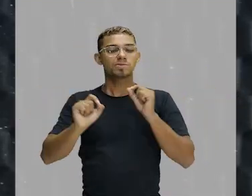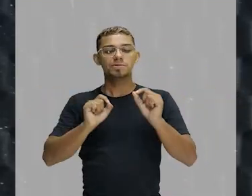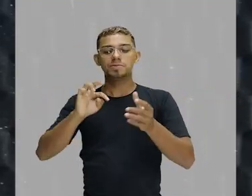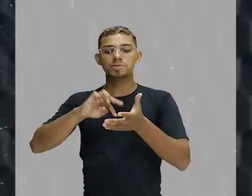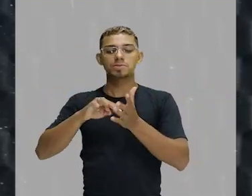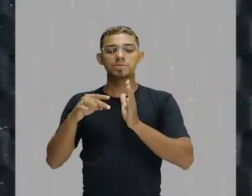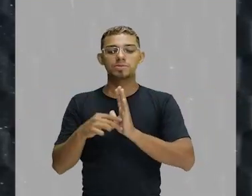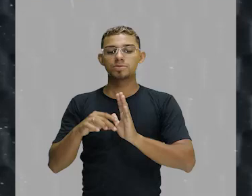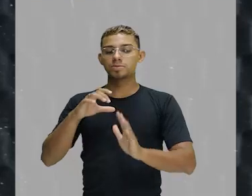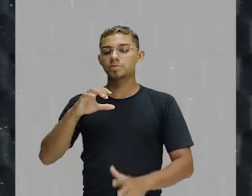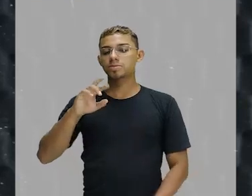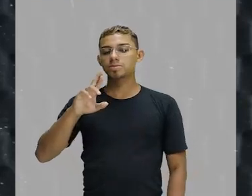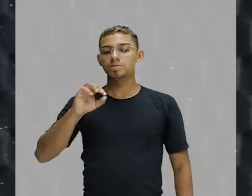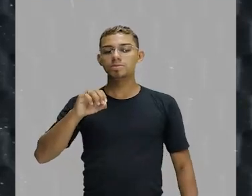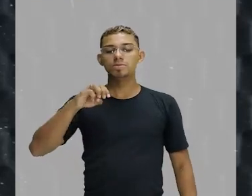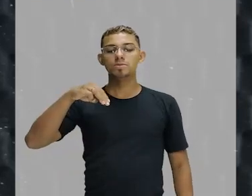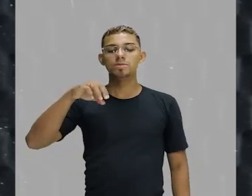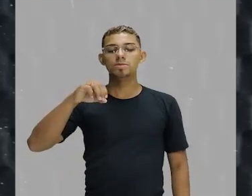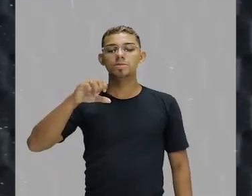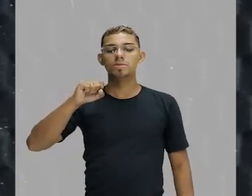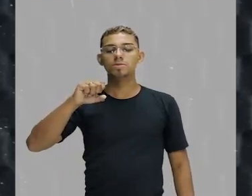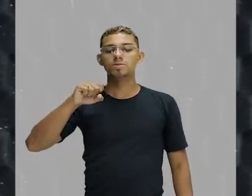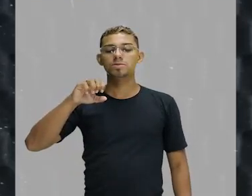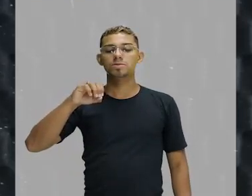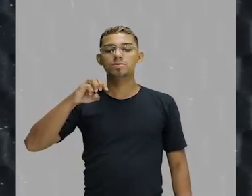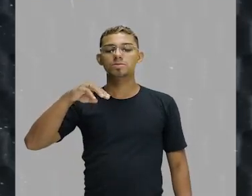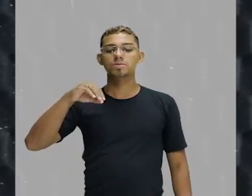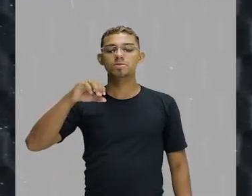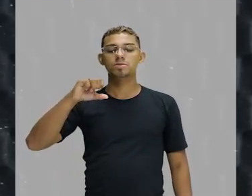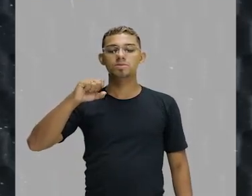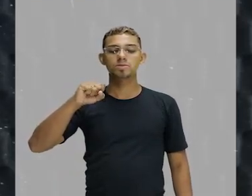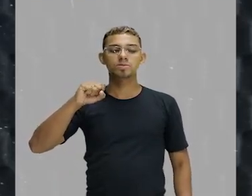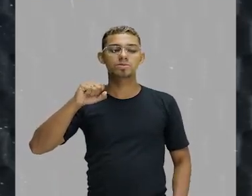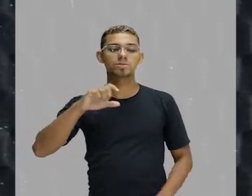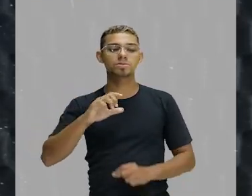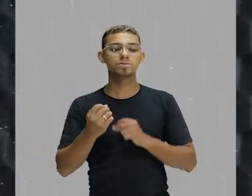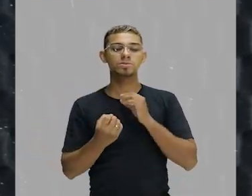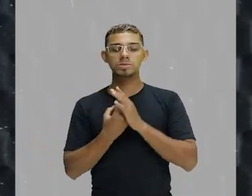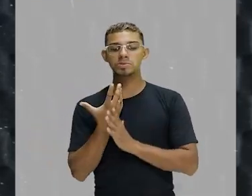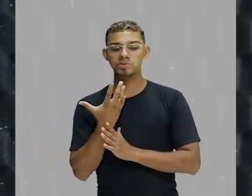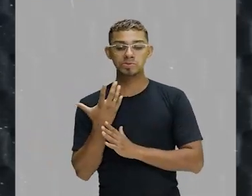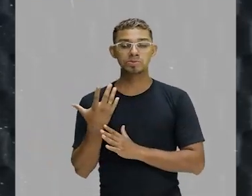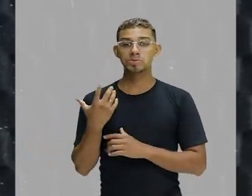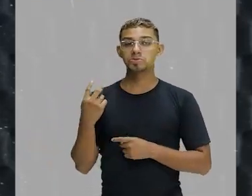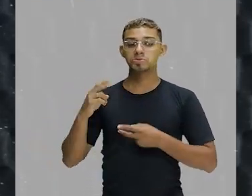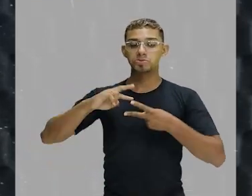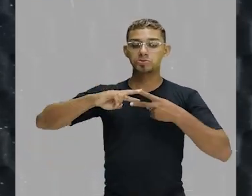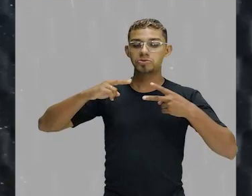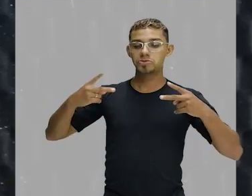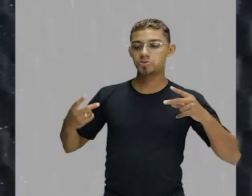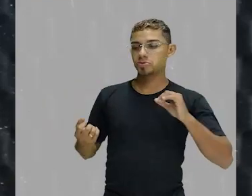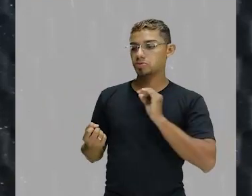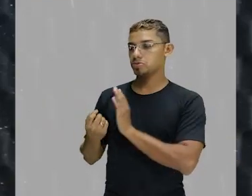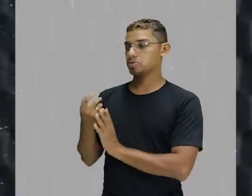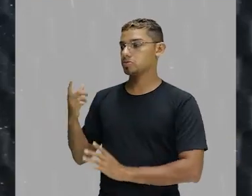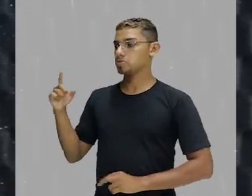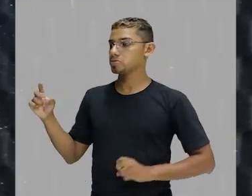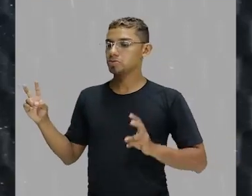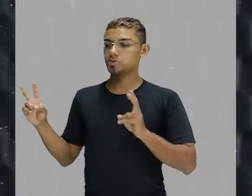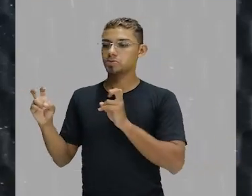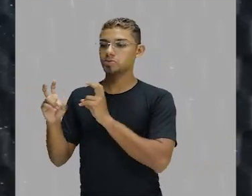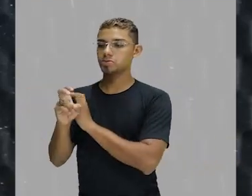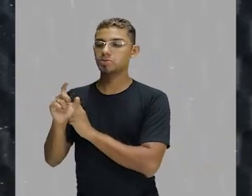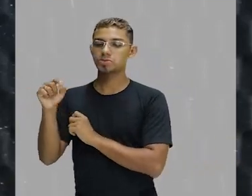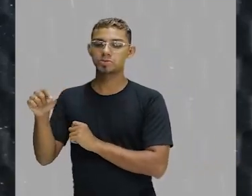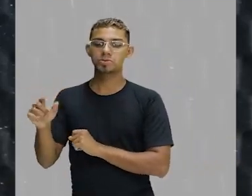Mas a partir do leptóteno, os cromossomos começam a surgir, porque o DNA que forma esses cromossomos começam